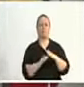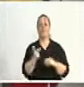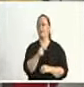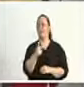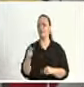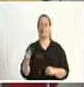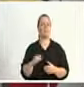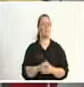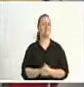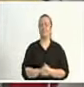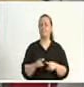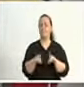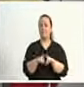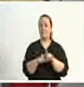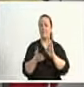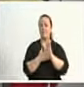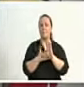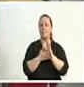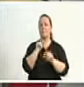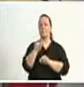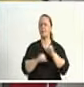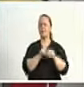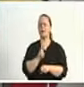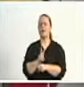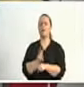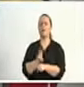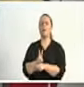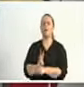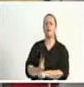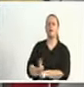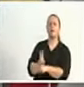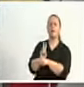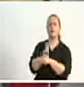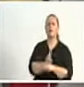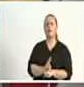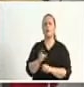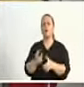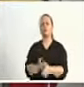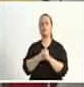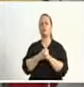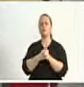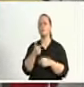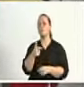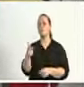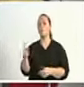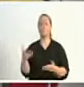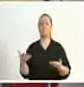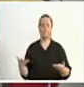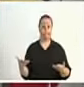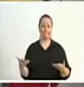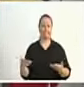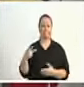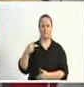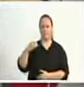fortunas e não propõe auditar a dívida pública. A PEC, senhoras e senhores, ou as PECs,